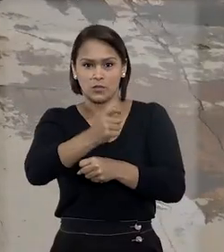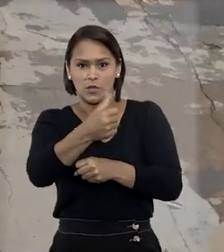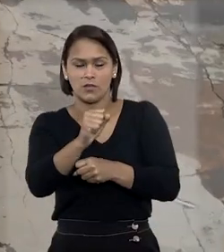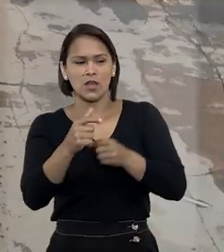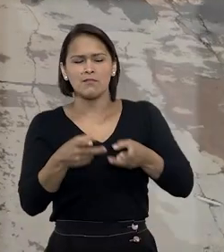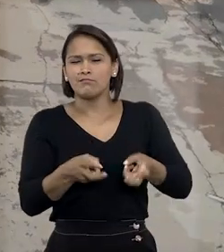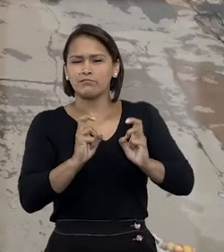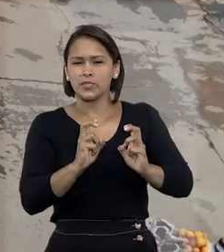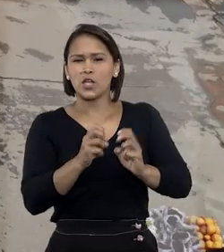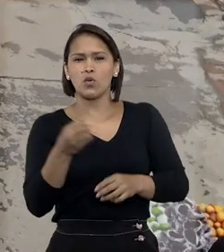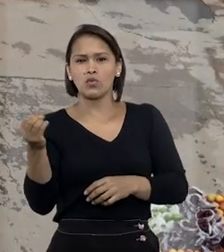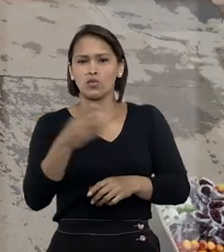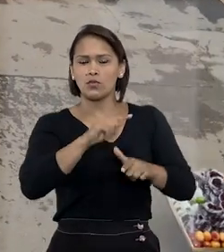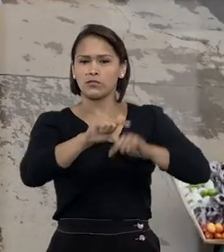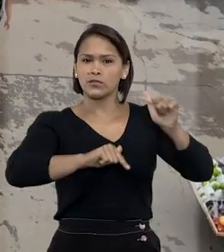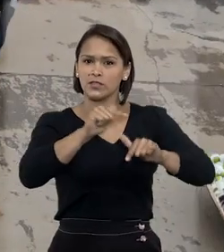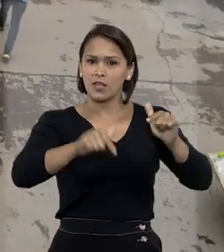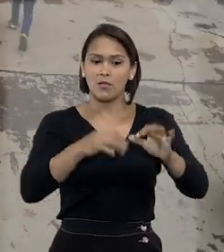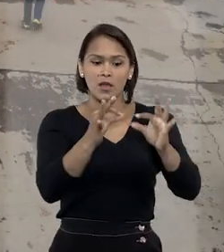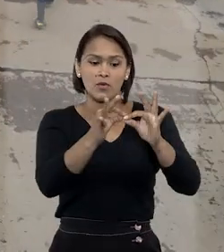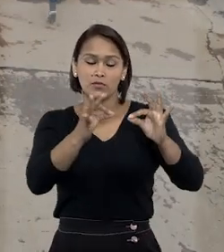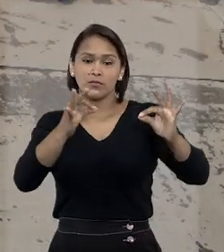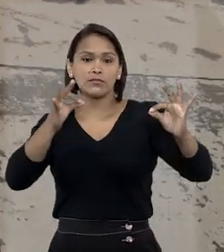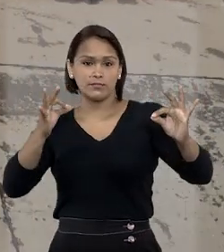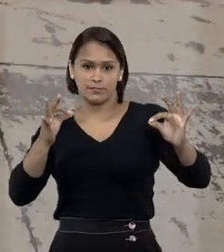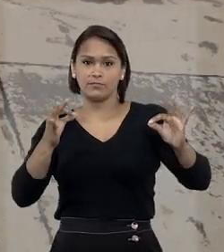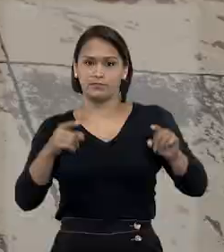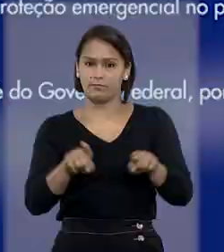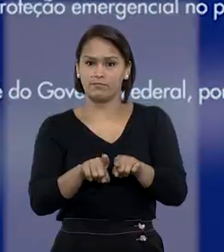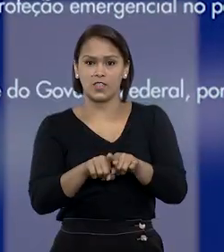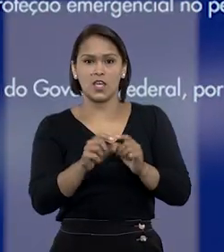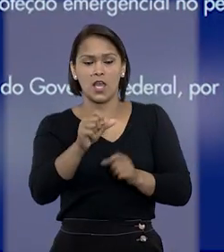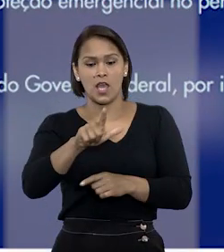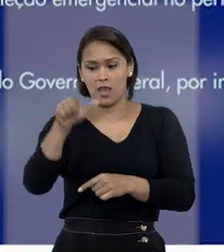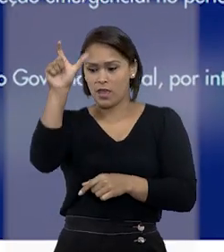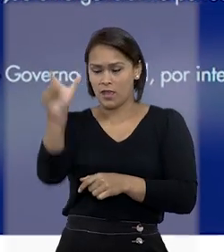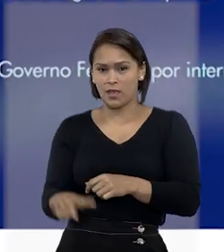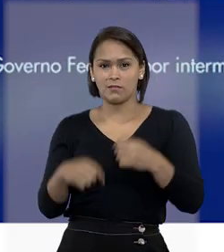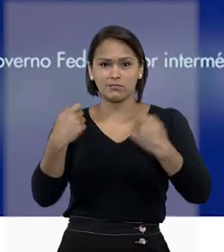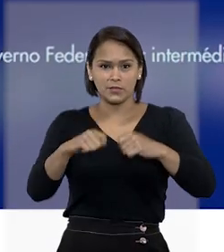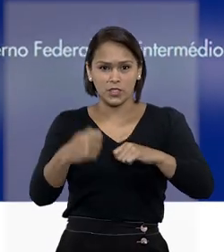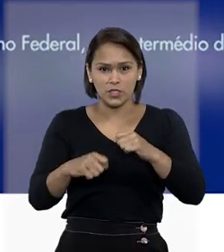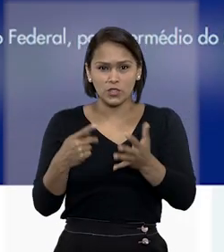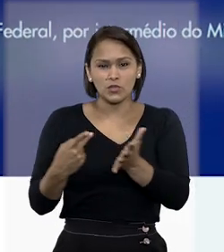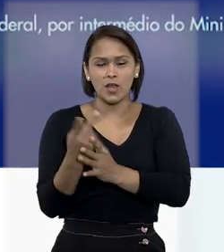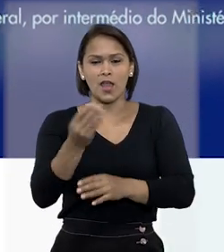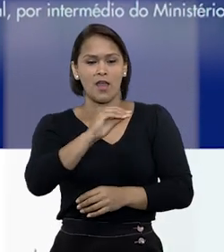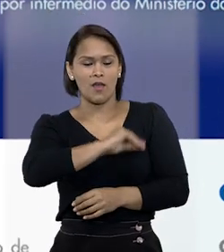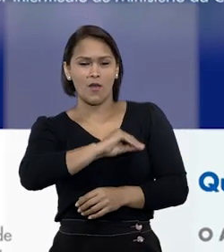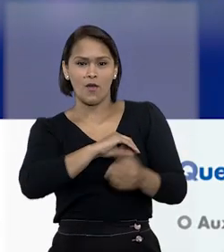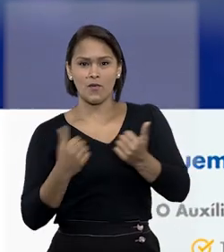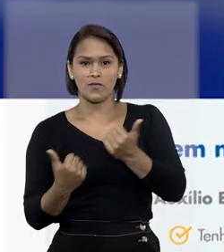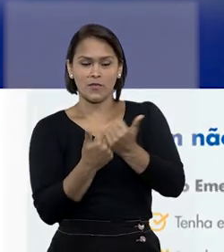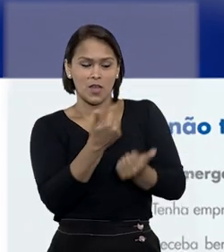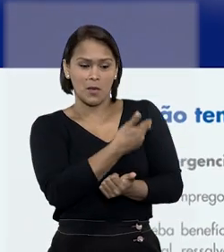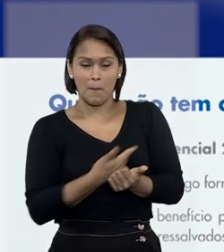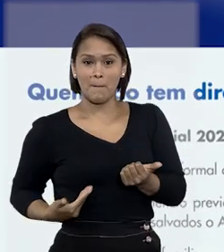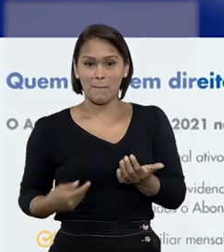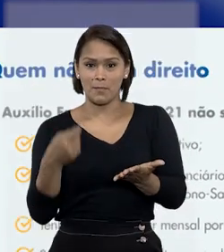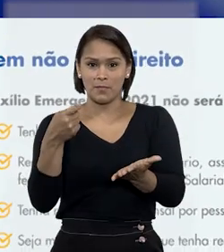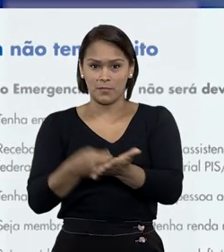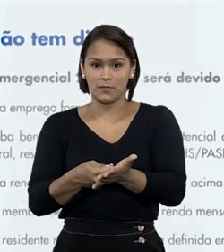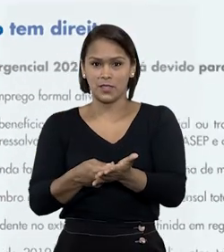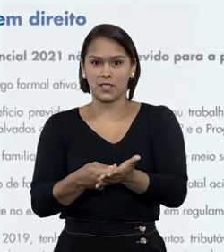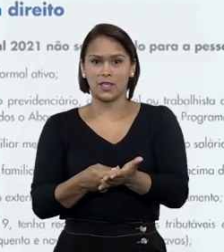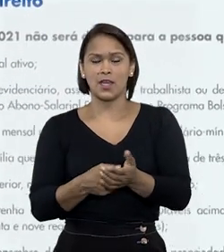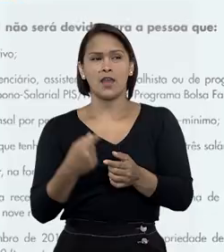2020 viu as chances de um novo emprego ficarem mais distantes Luciano precisou recorrer então ao auxílio emergencial